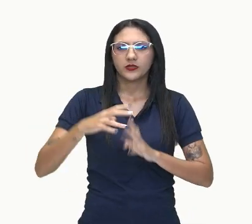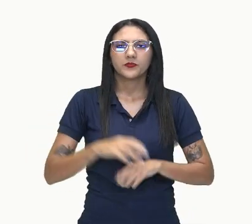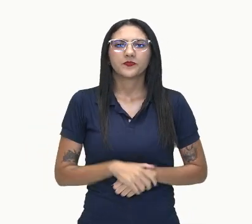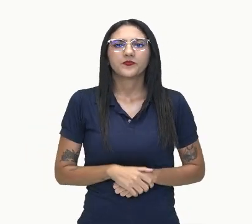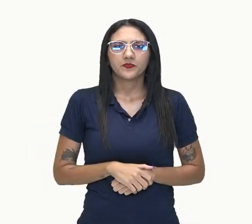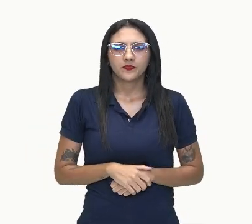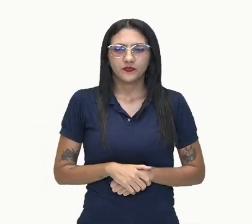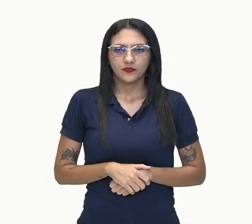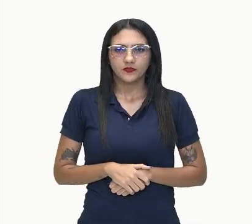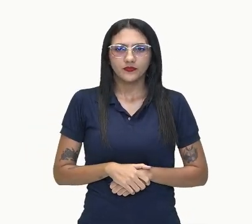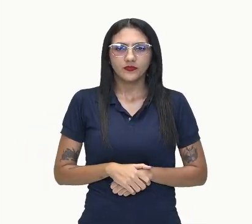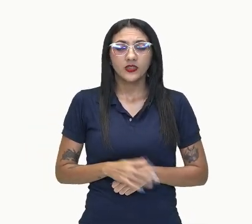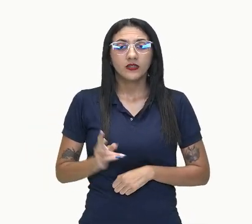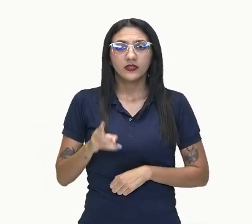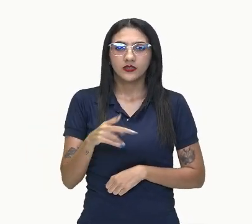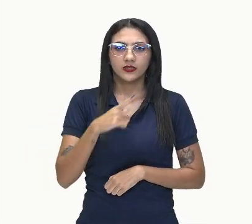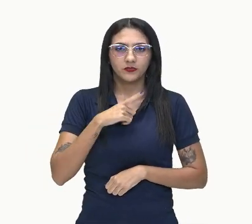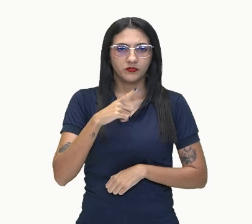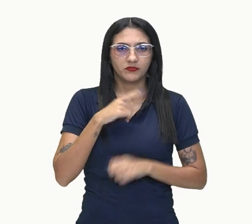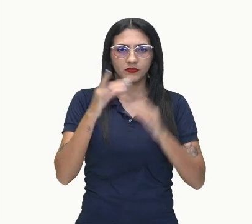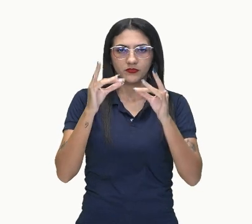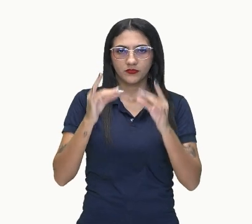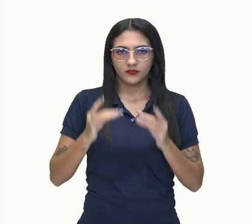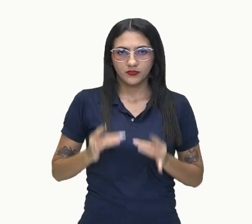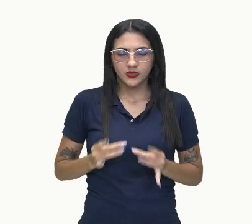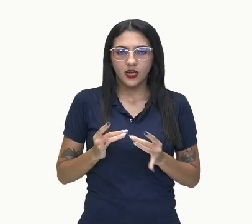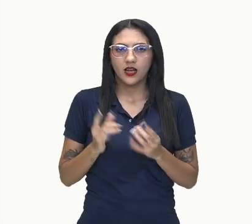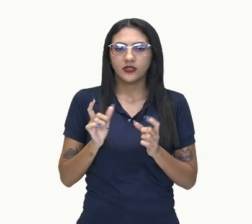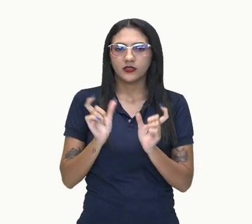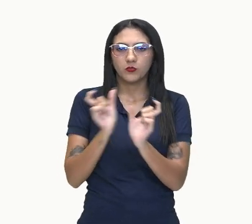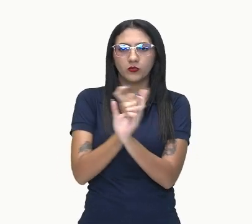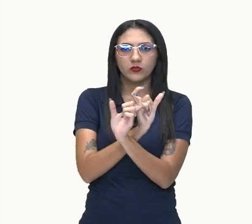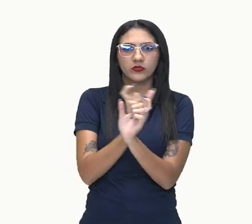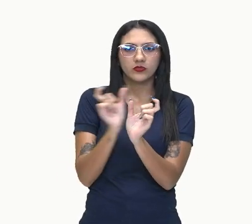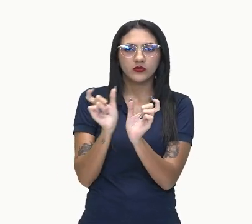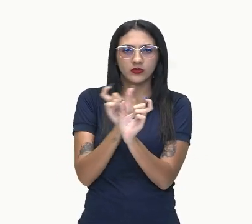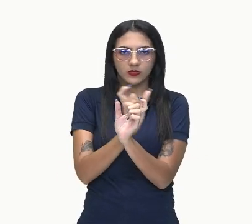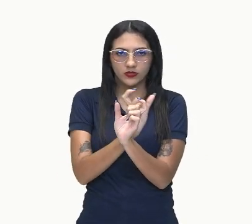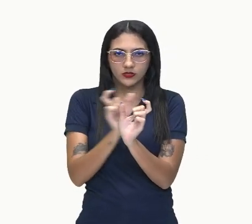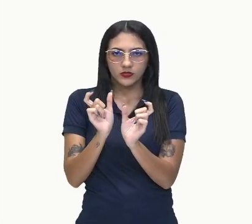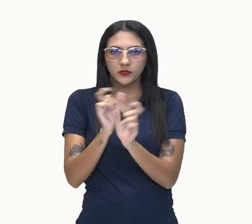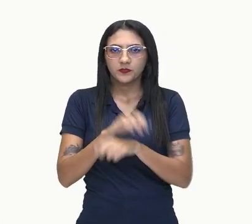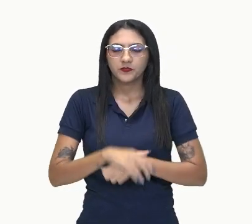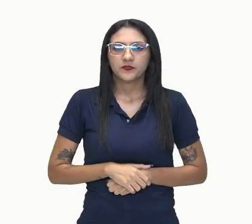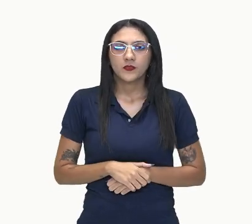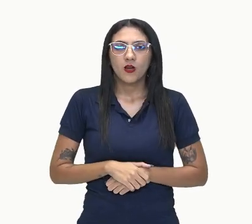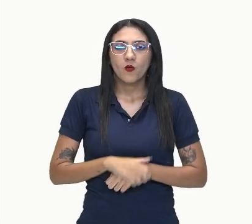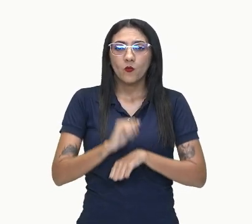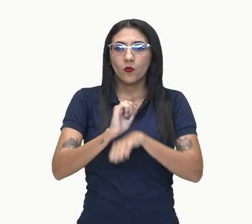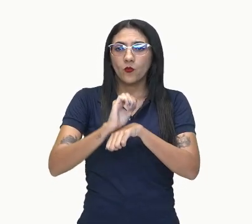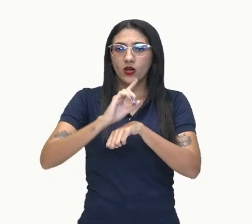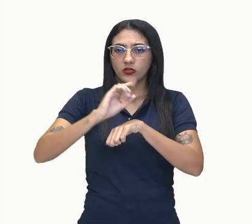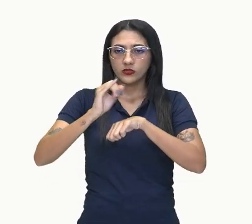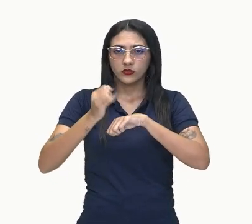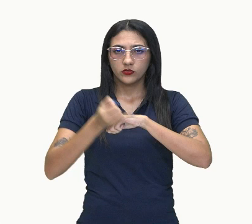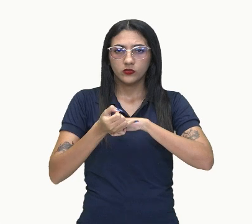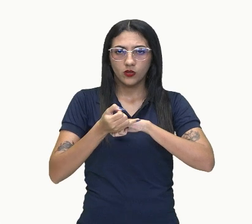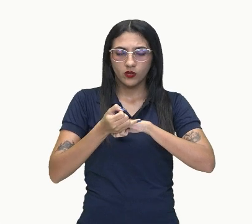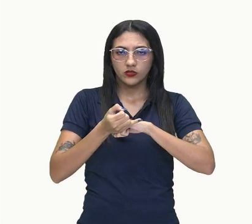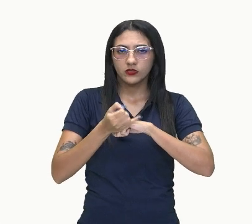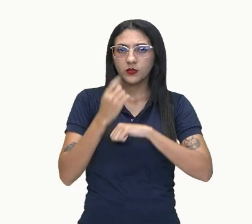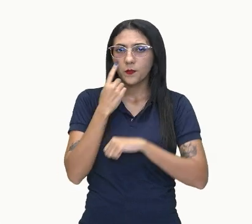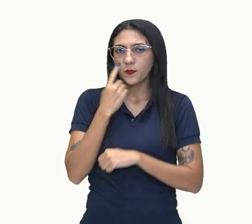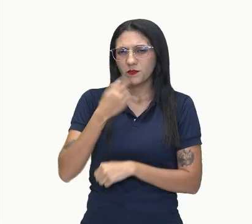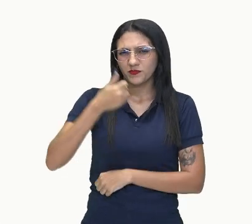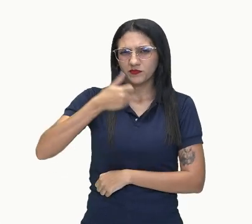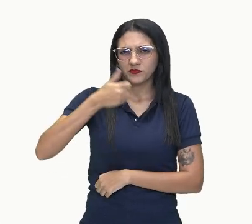vai falar de trás para frente. O adjetivo hot, que é do nosso primeiro